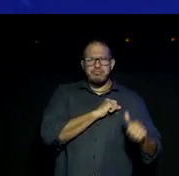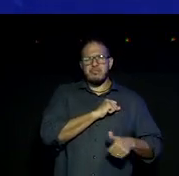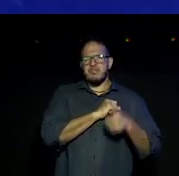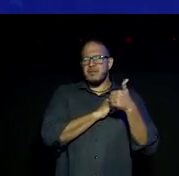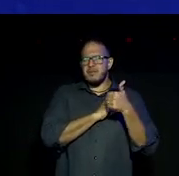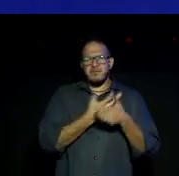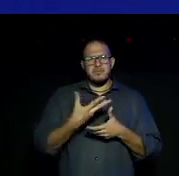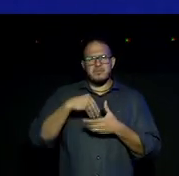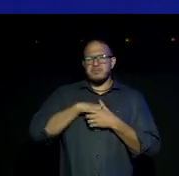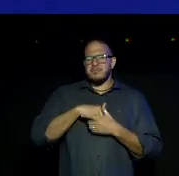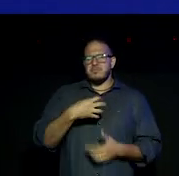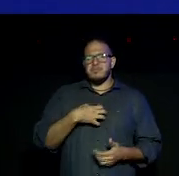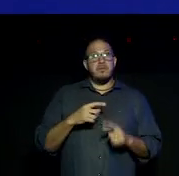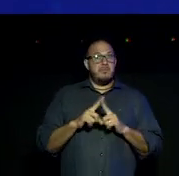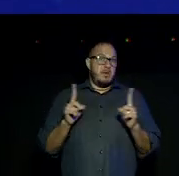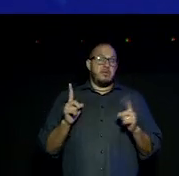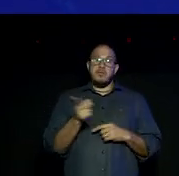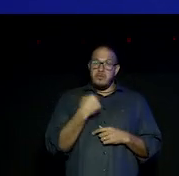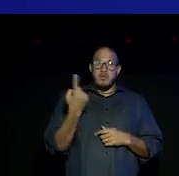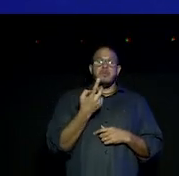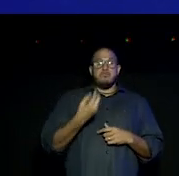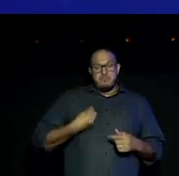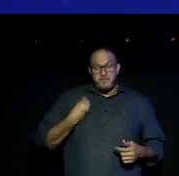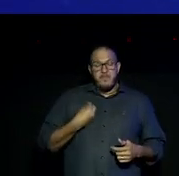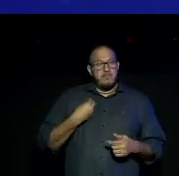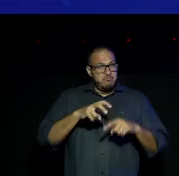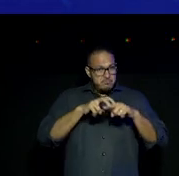tem dentro de você. Mas nós vivemos em função disso.